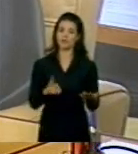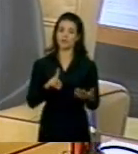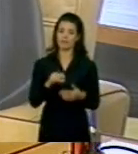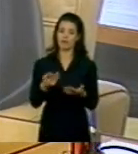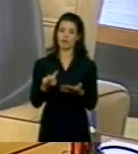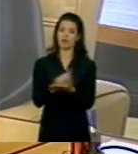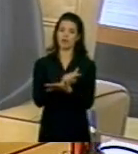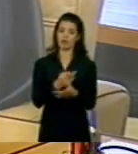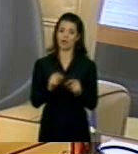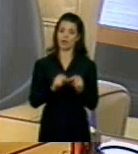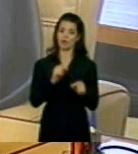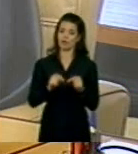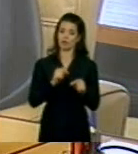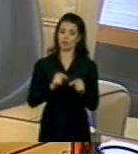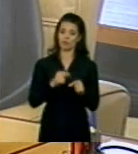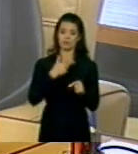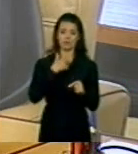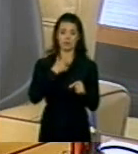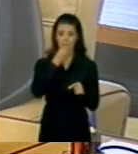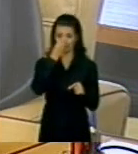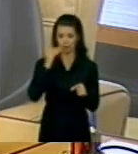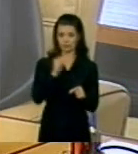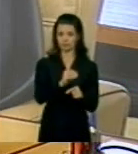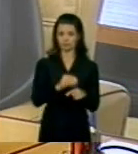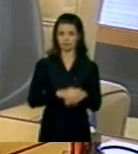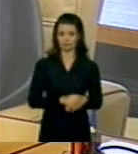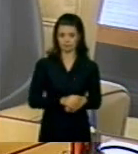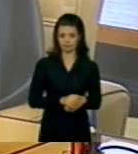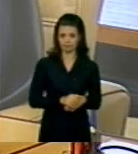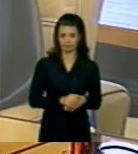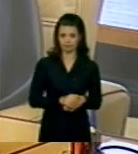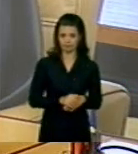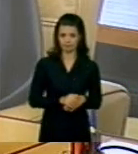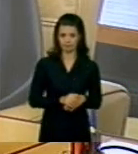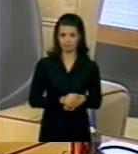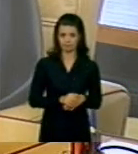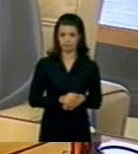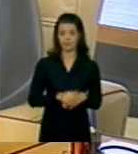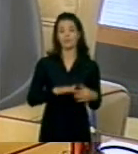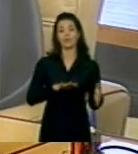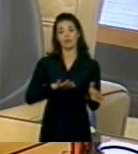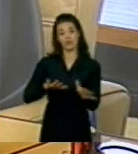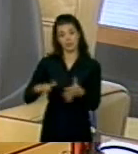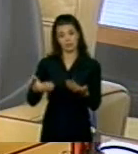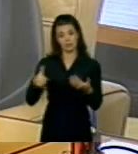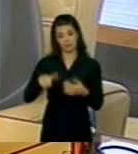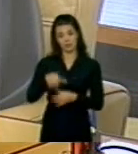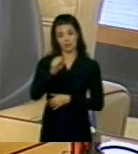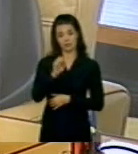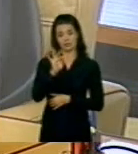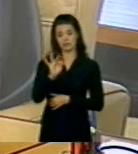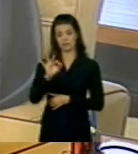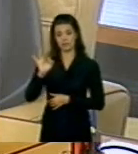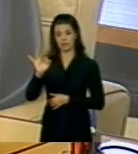entendo indeclinável. Em razão exatamente disso, é que a jurisprudência desse Supremo Tribunal